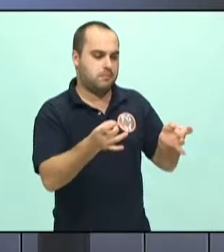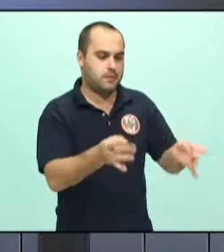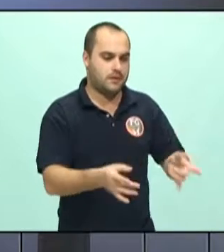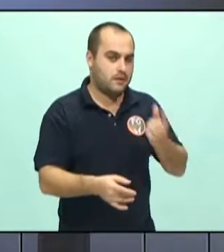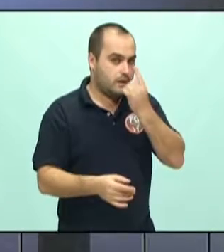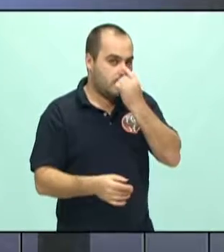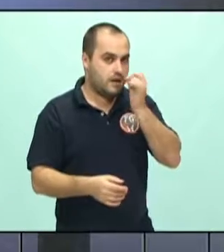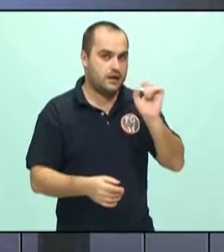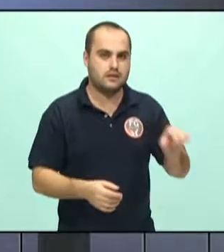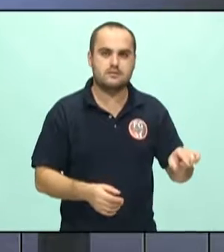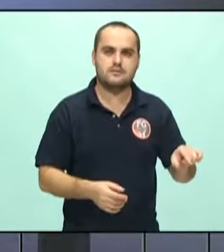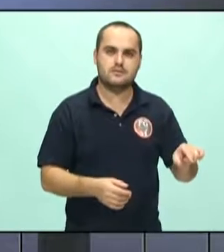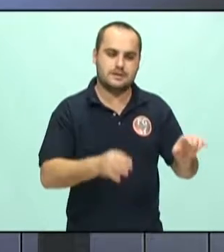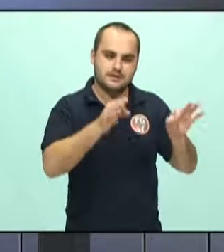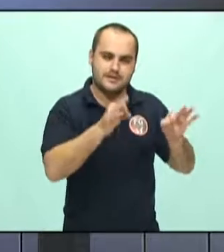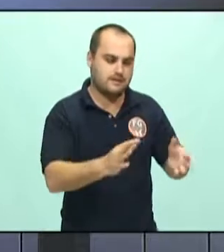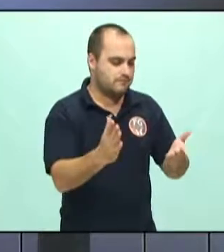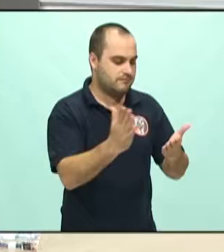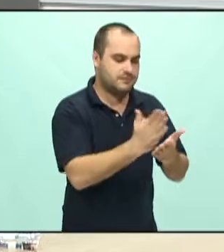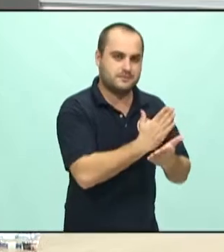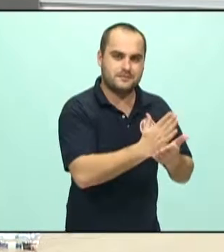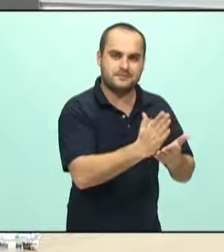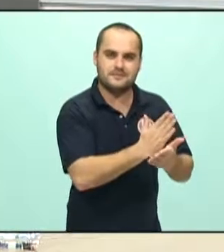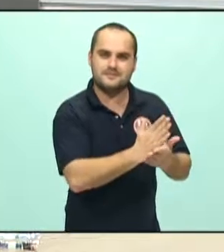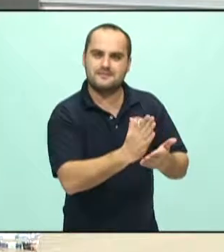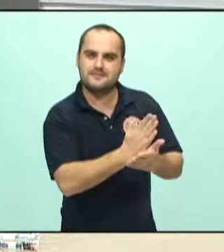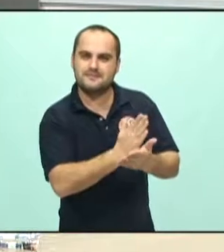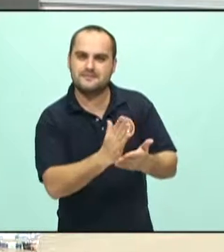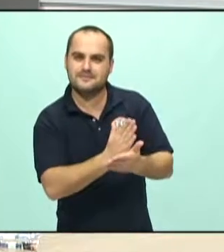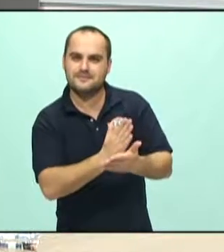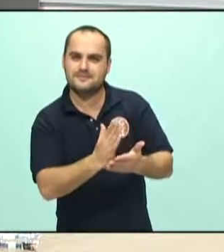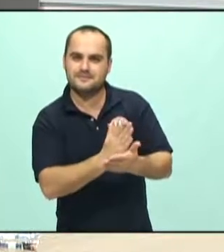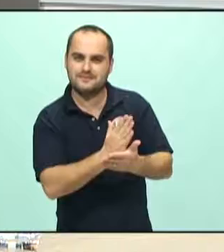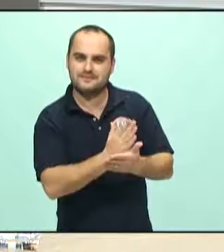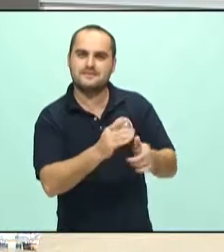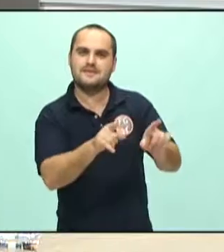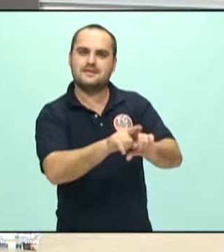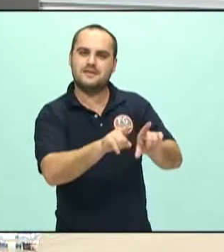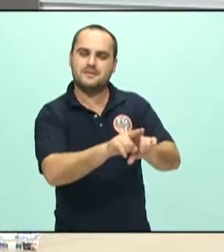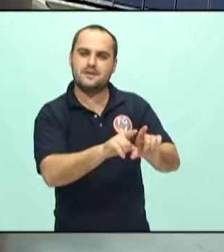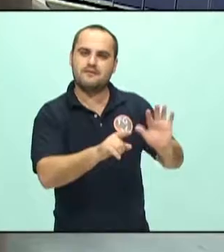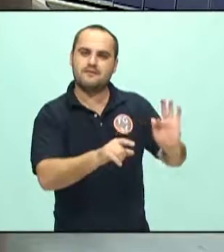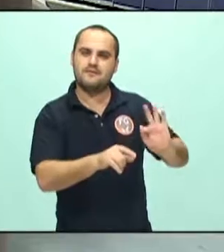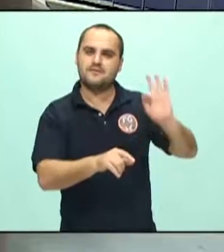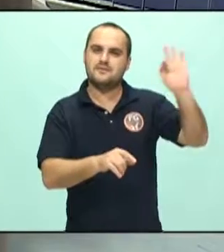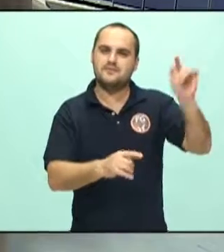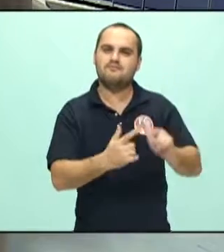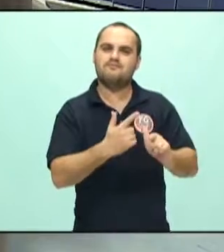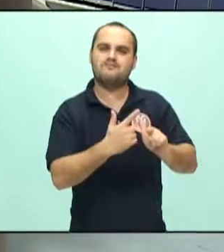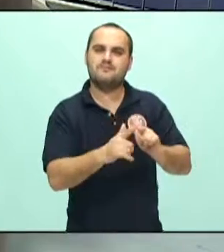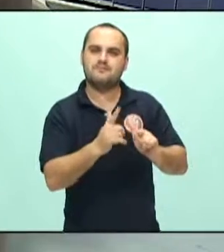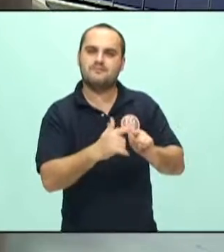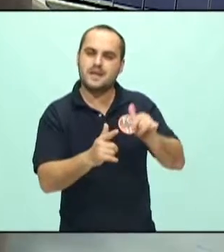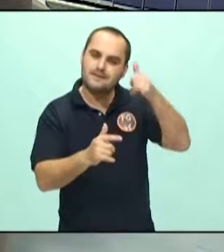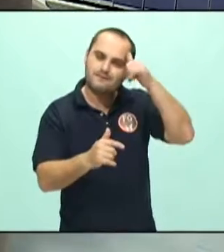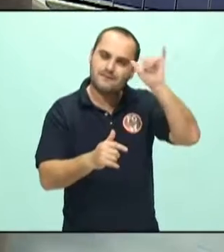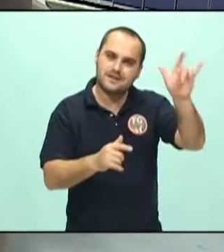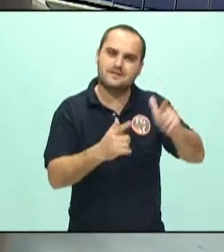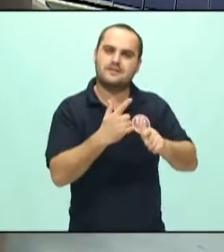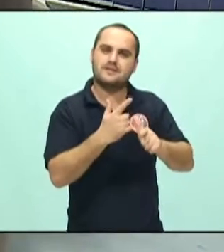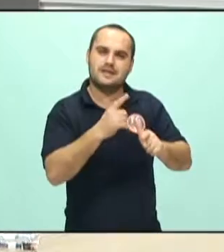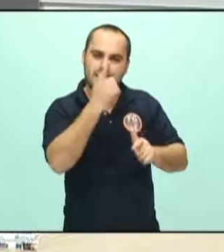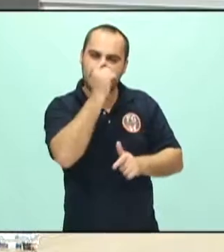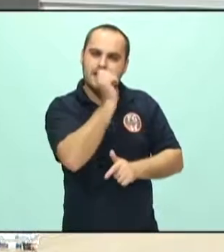seleção dos lixos a reciclagem e também a problemática do lixo nos oceanos com certeza